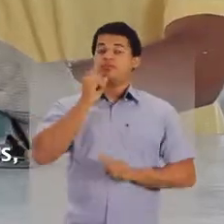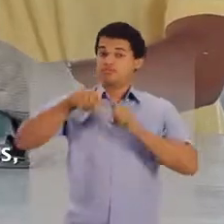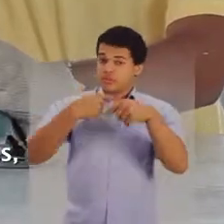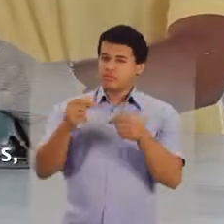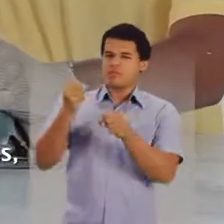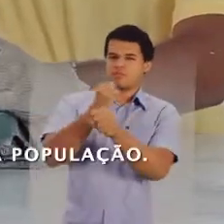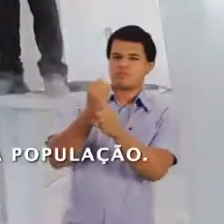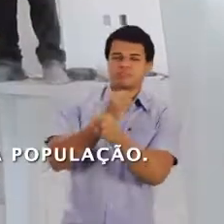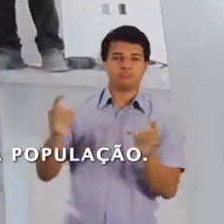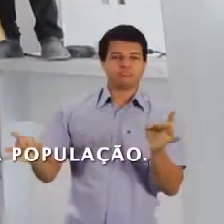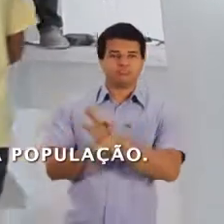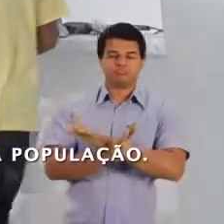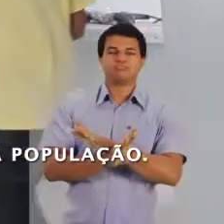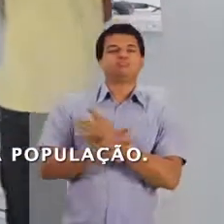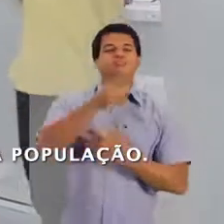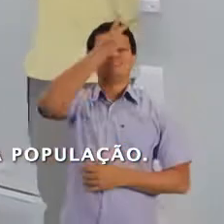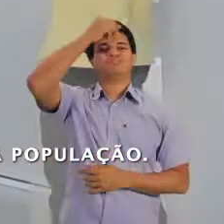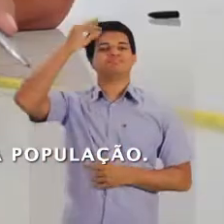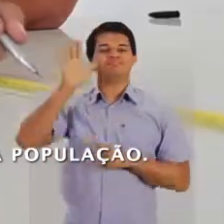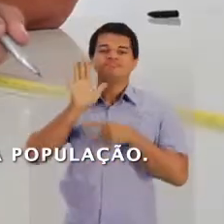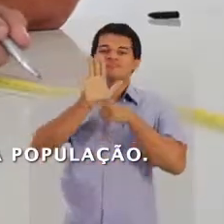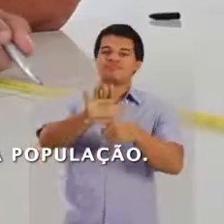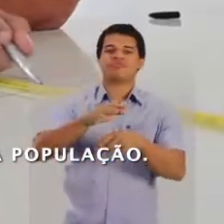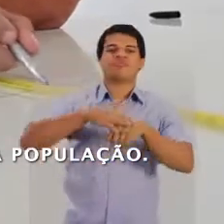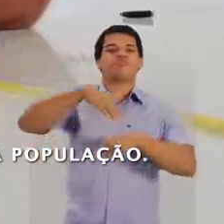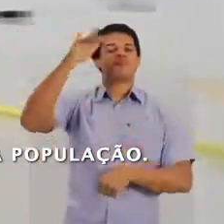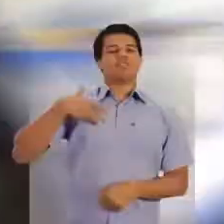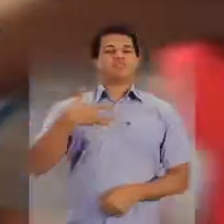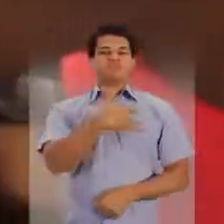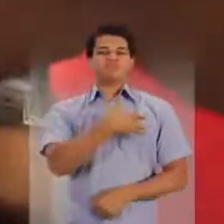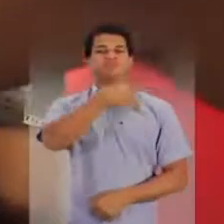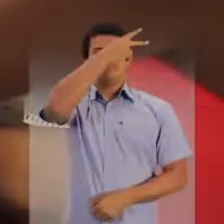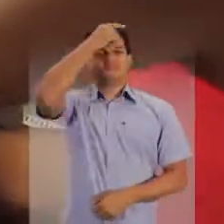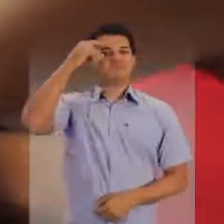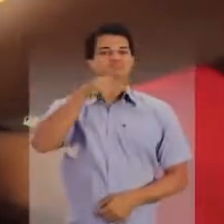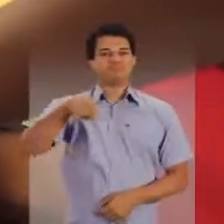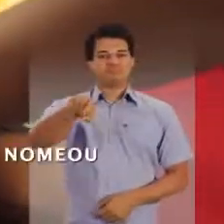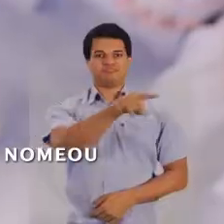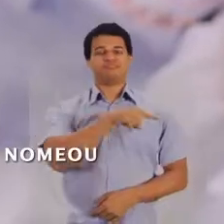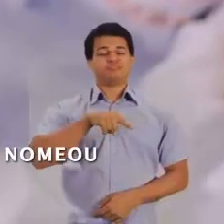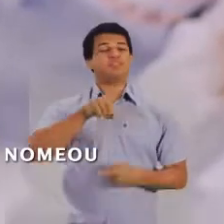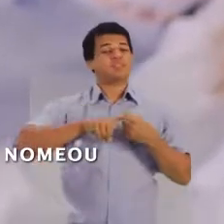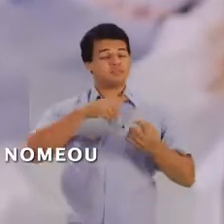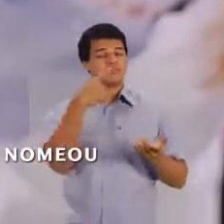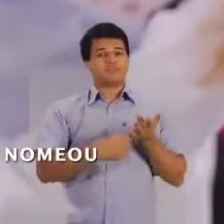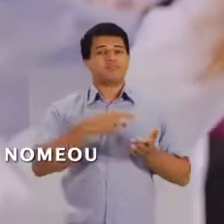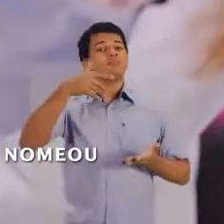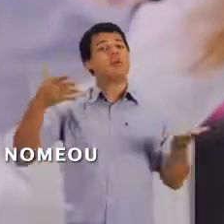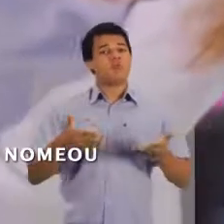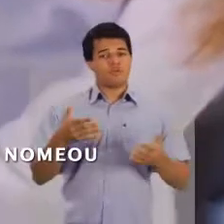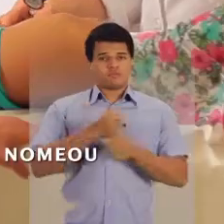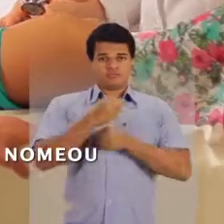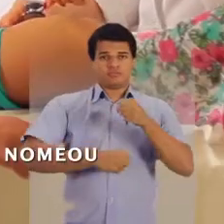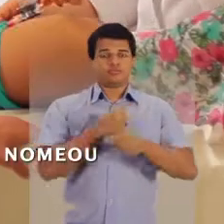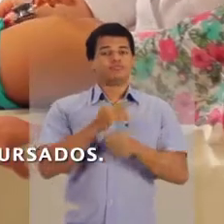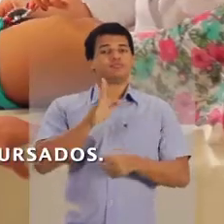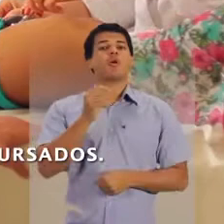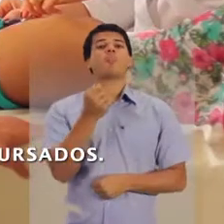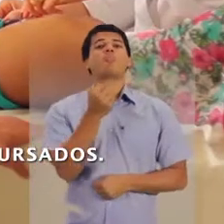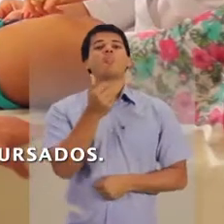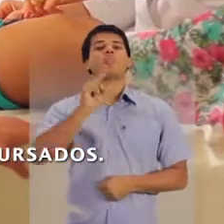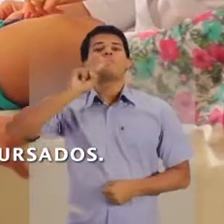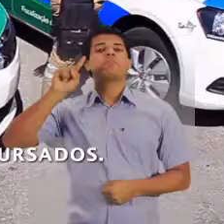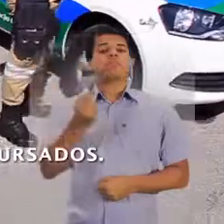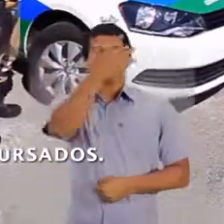elas estiverem prontas, a Prefeitura vai oferecer mais saúde à população. E uma marca histórica. Somente neste ano, a Prefeitura já nomeou